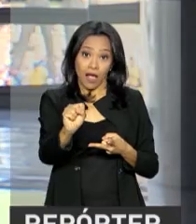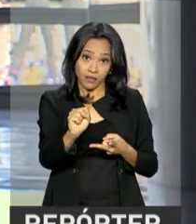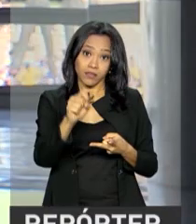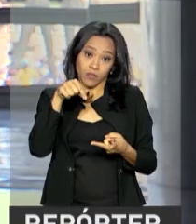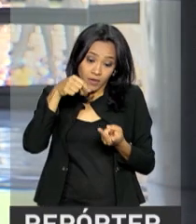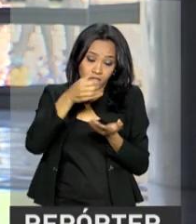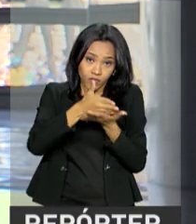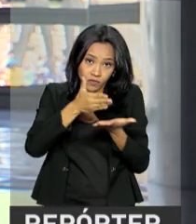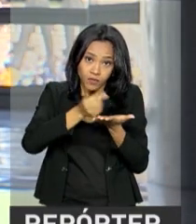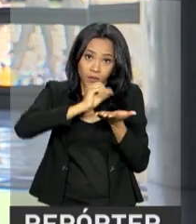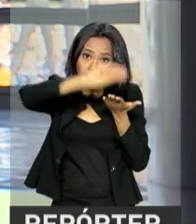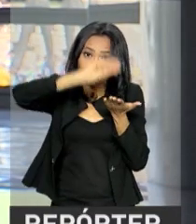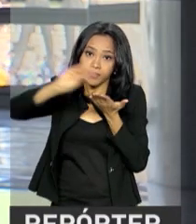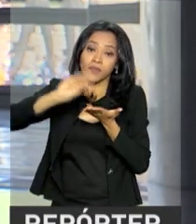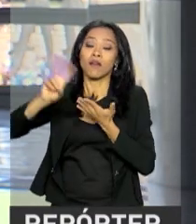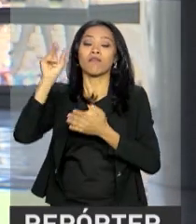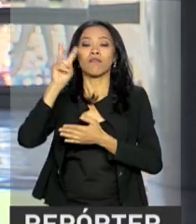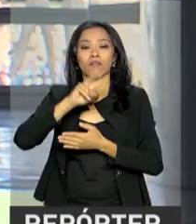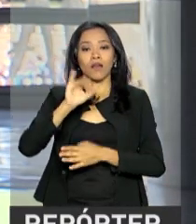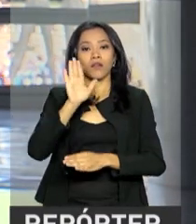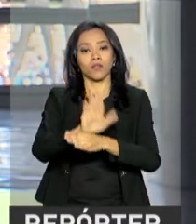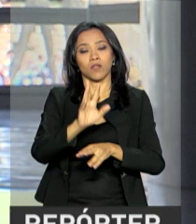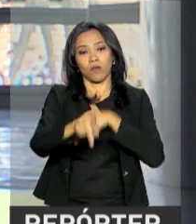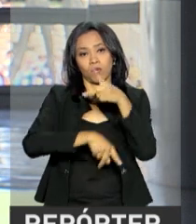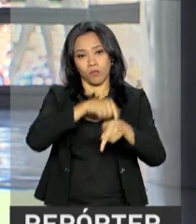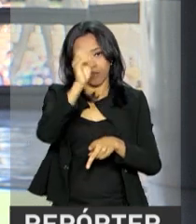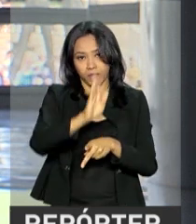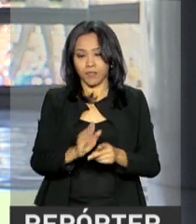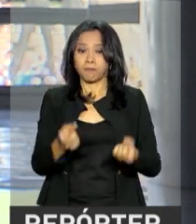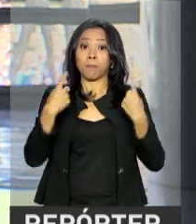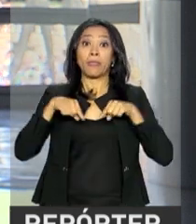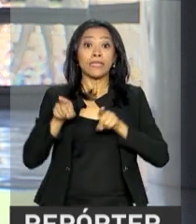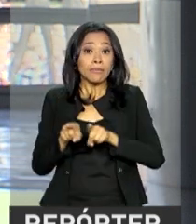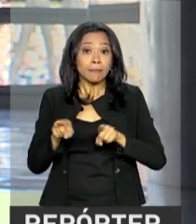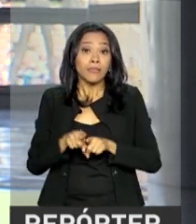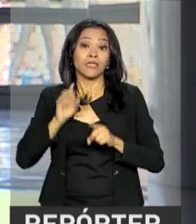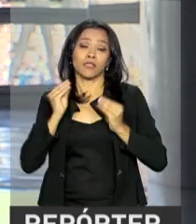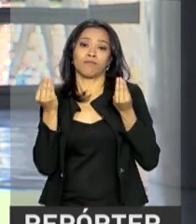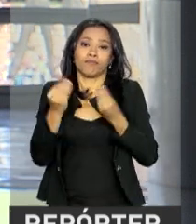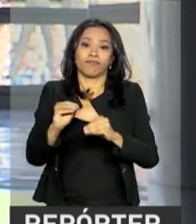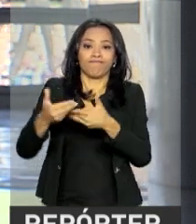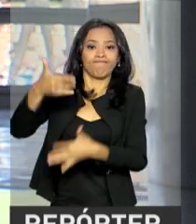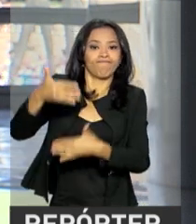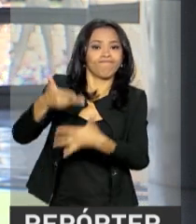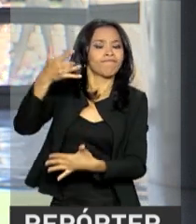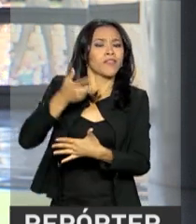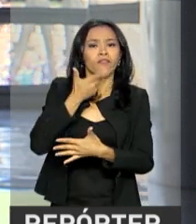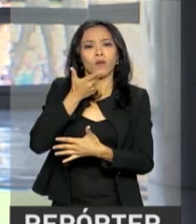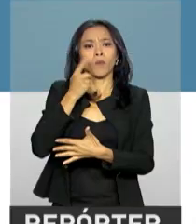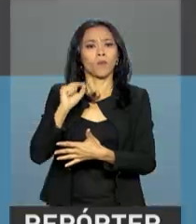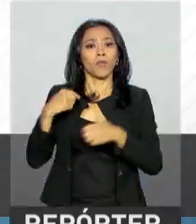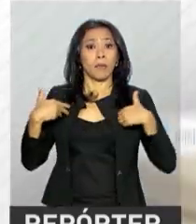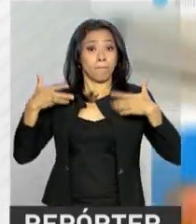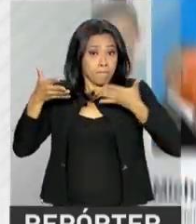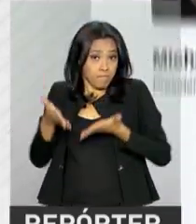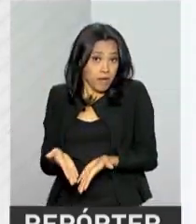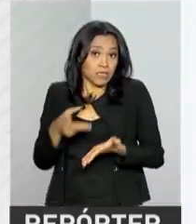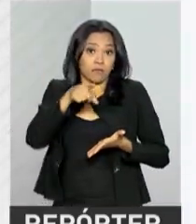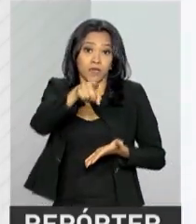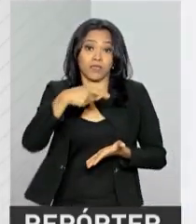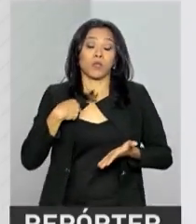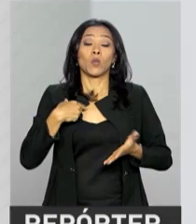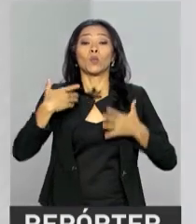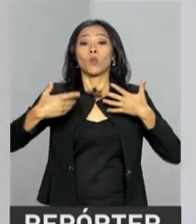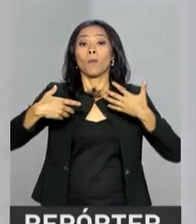a população brasileira também por uma rede social o presidente falou sobre a sua participação em um programa de